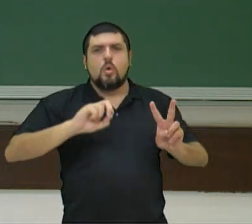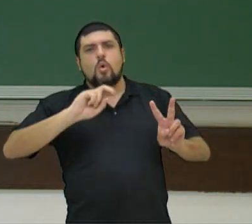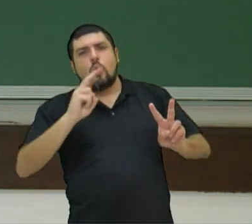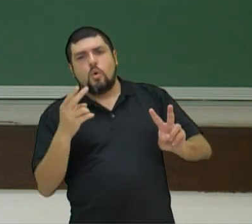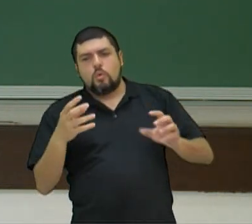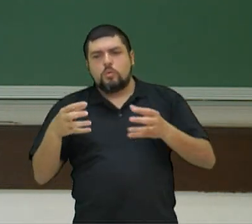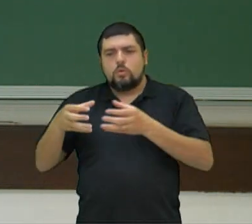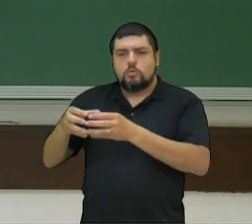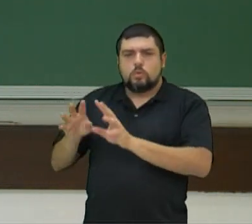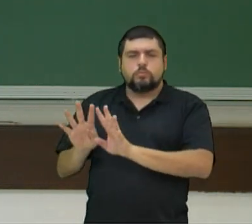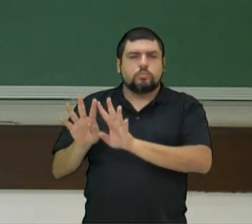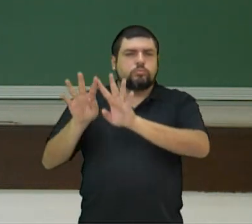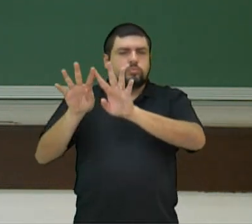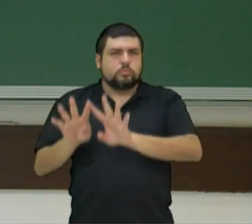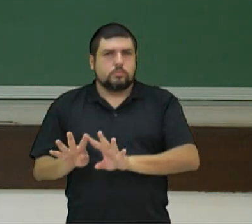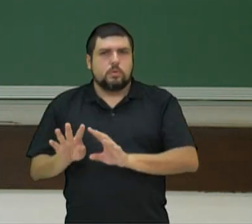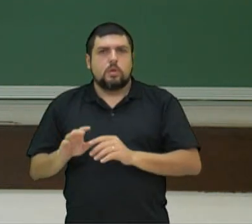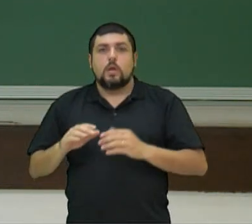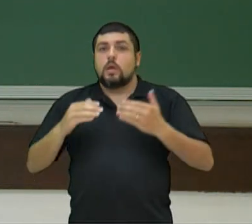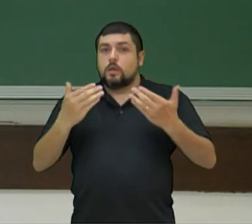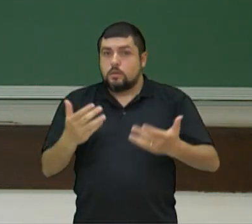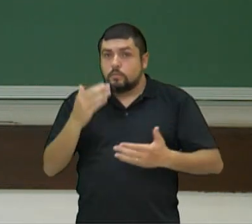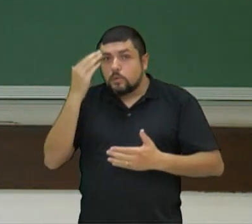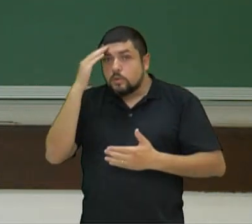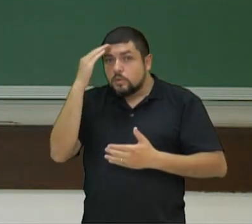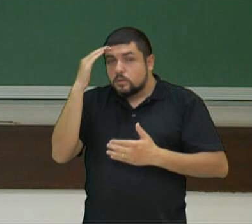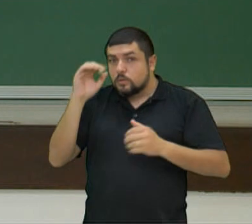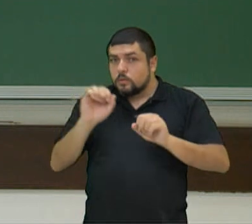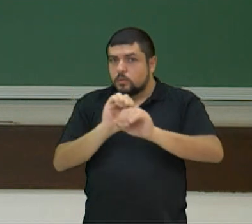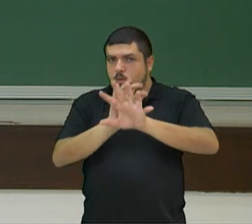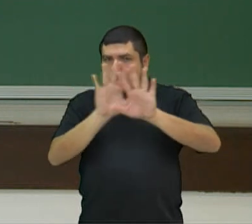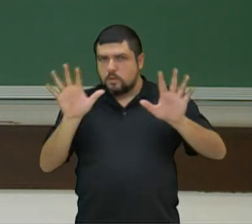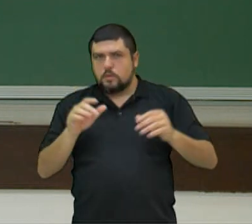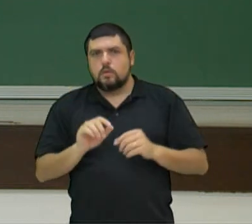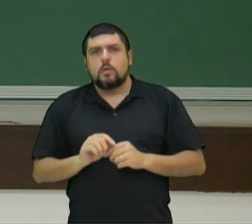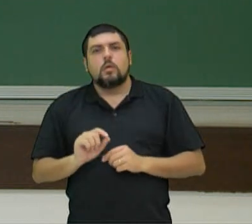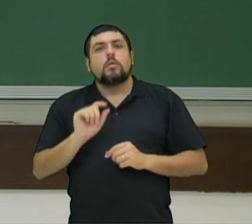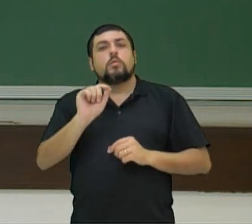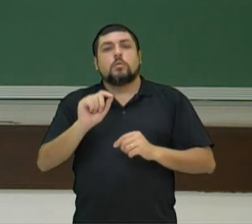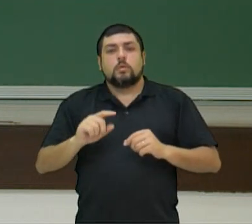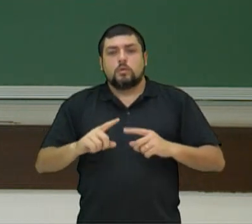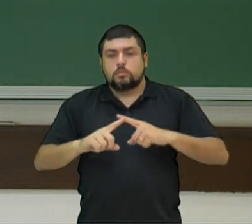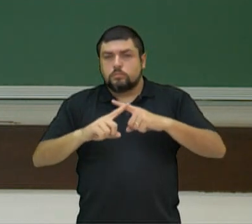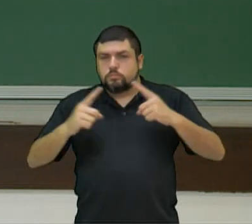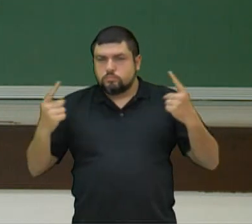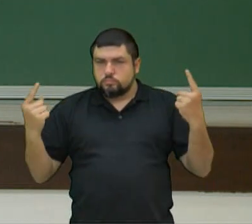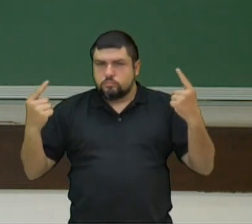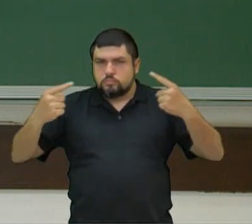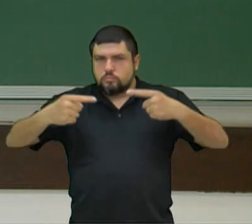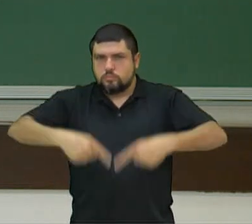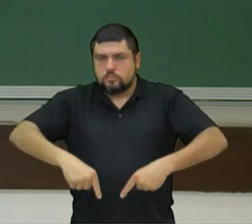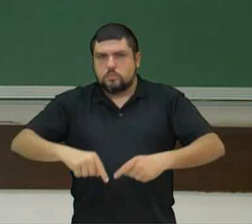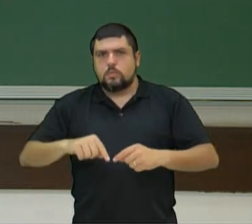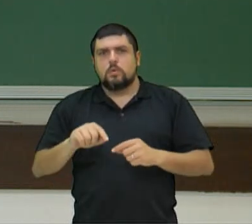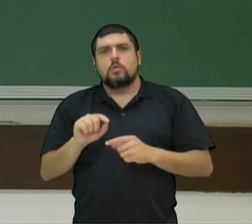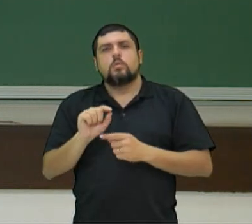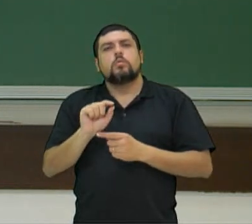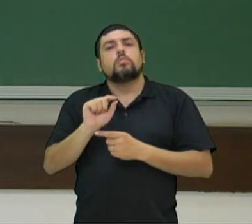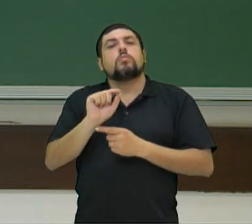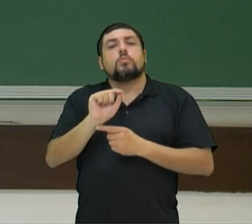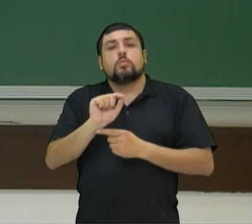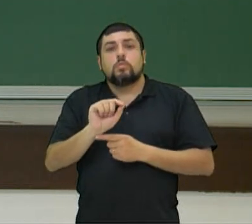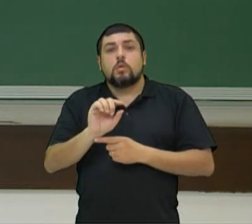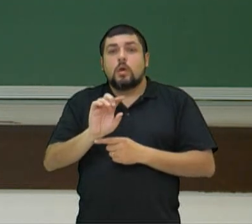Então aqui a gente tem que entender bem essa ideia. Uma competição de nado sincronizado, ela é